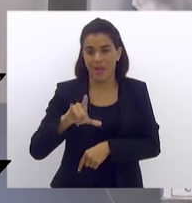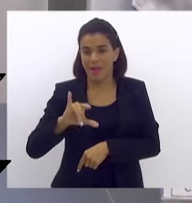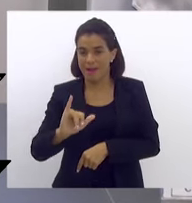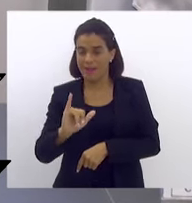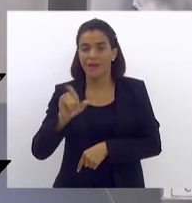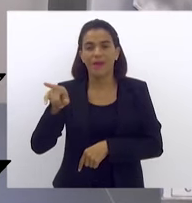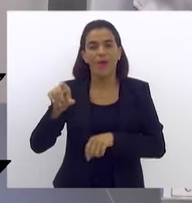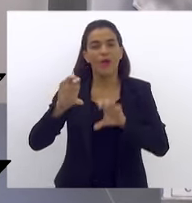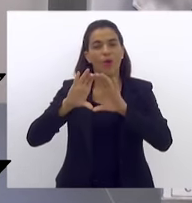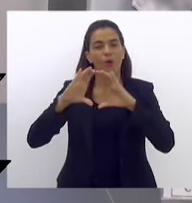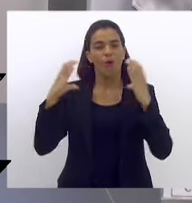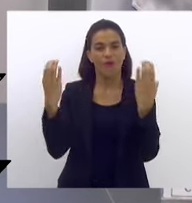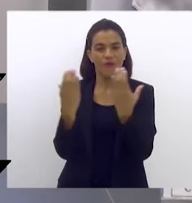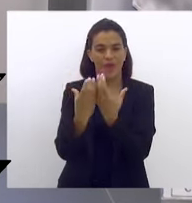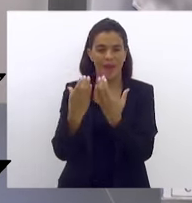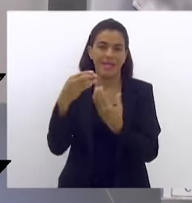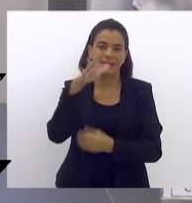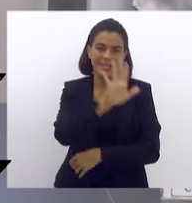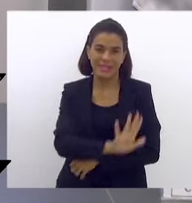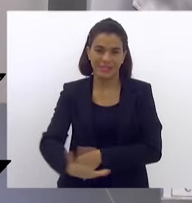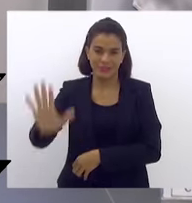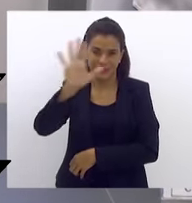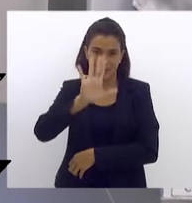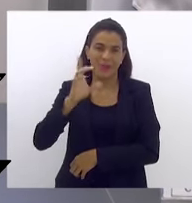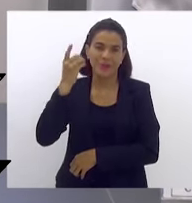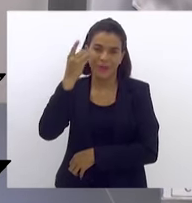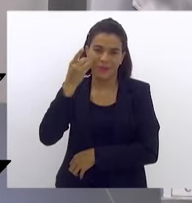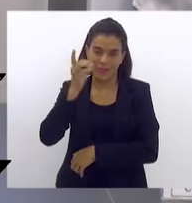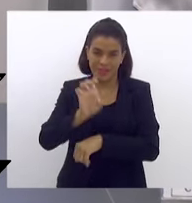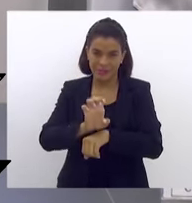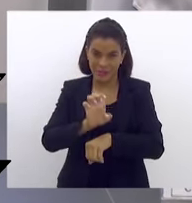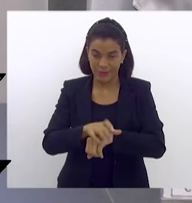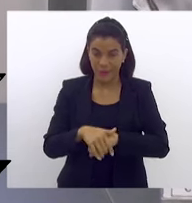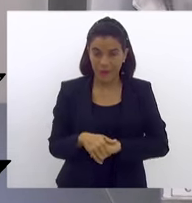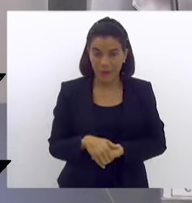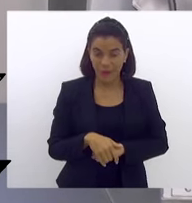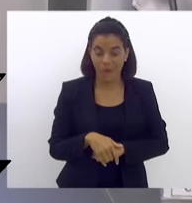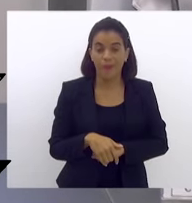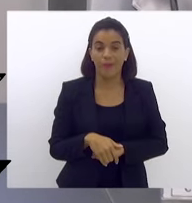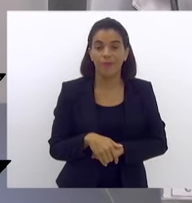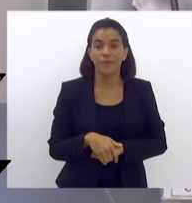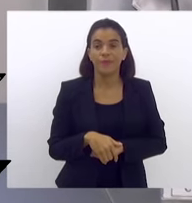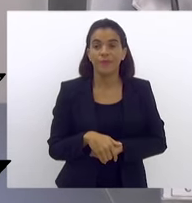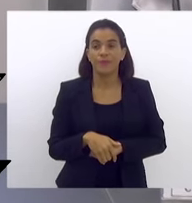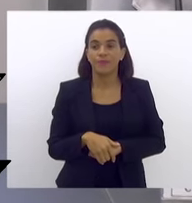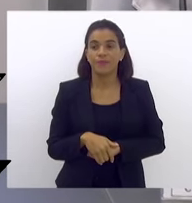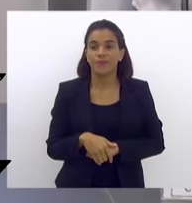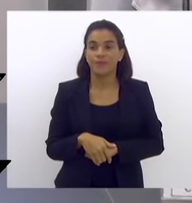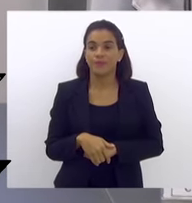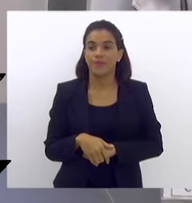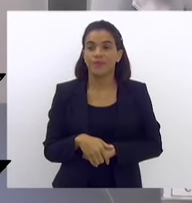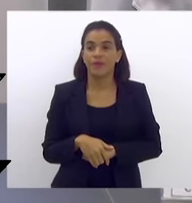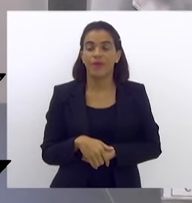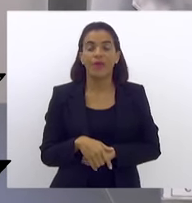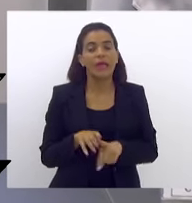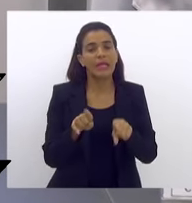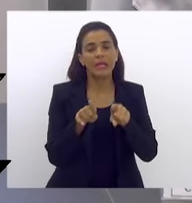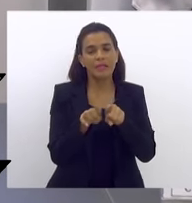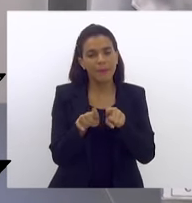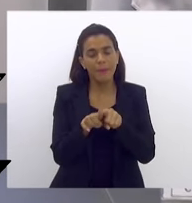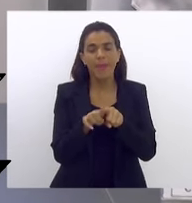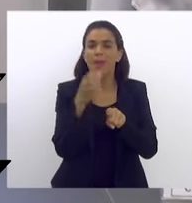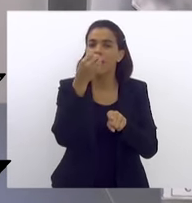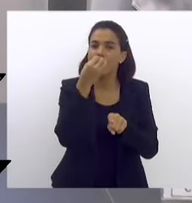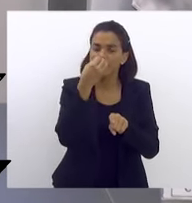prerrogativas do Parlamento Estadual competências do Parlamento Estadual é muito e saudável que a gente